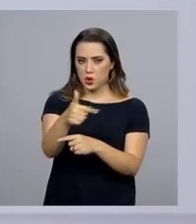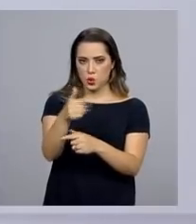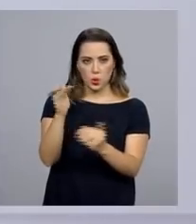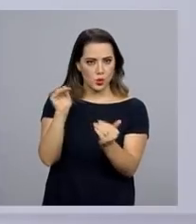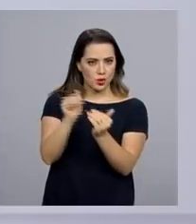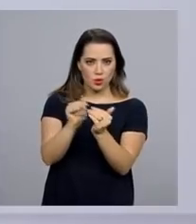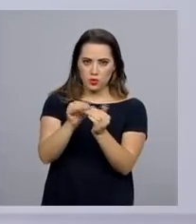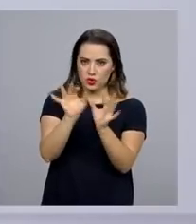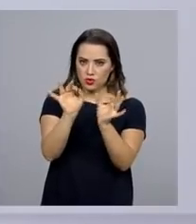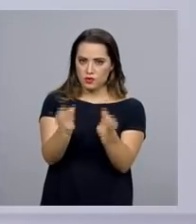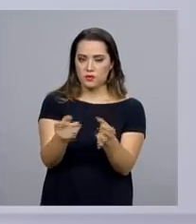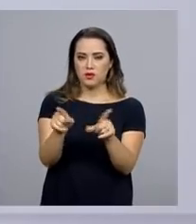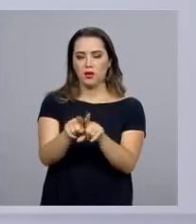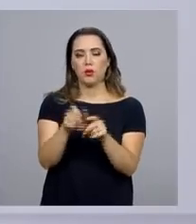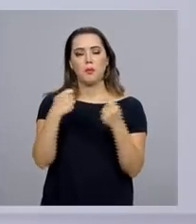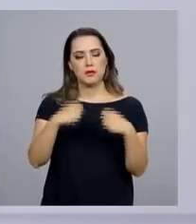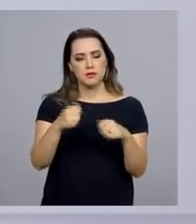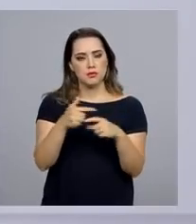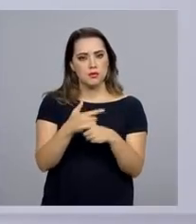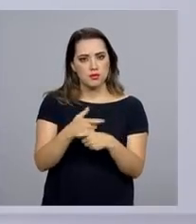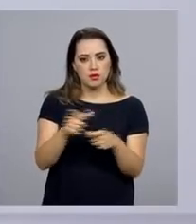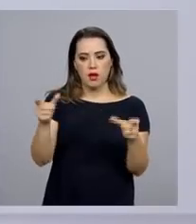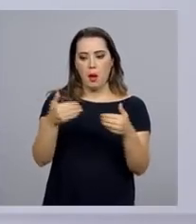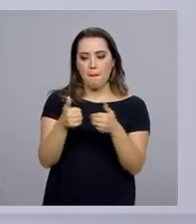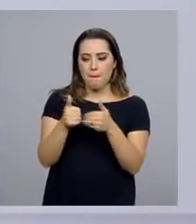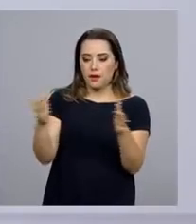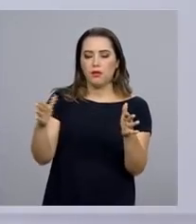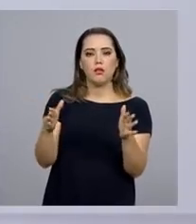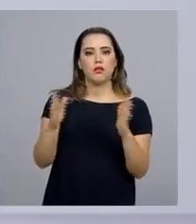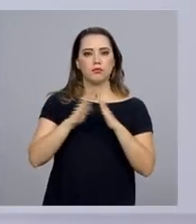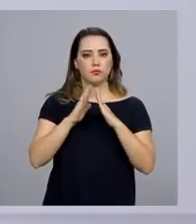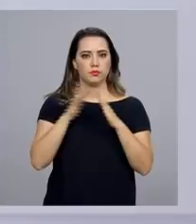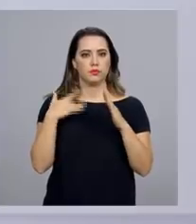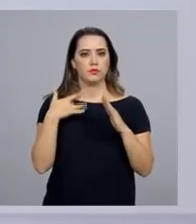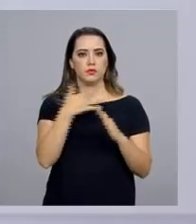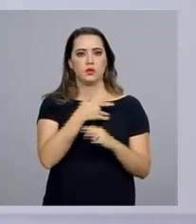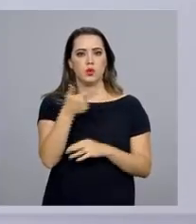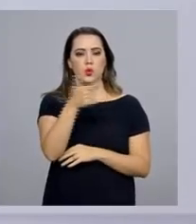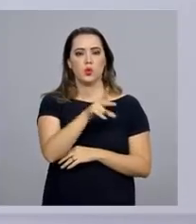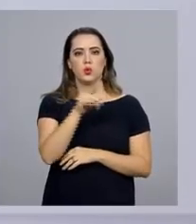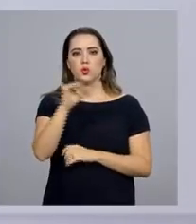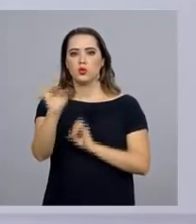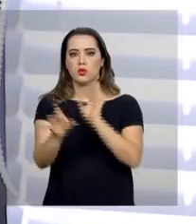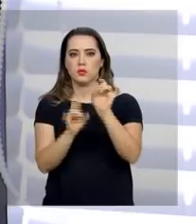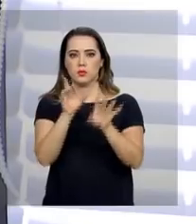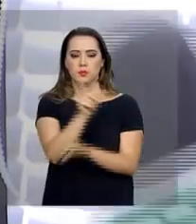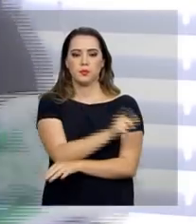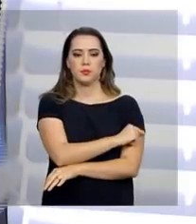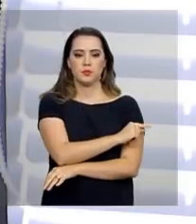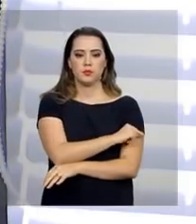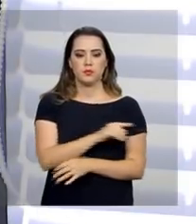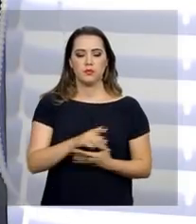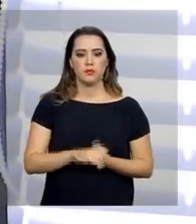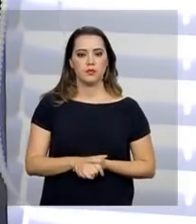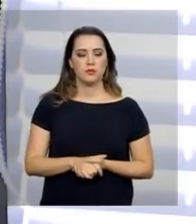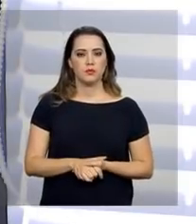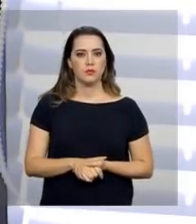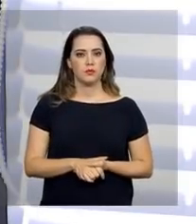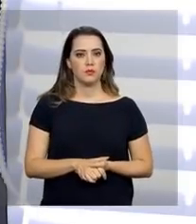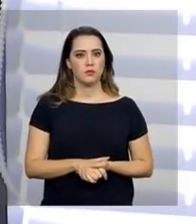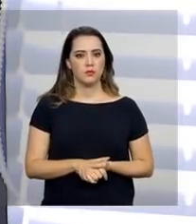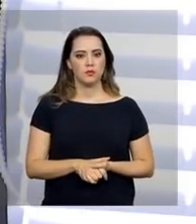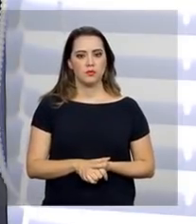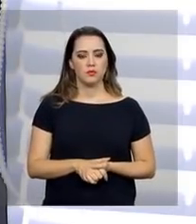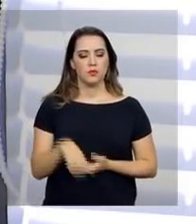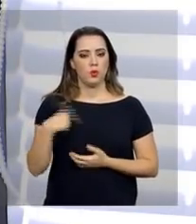especial para atender a população amanhã mais um dia d de vacinação nós acreditamos